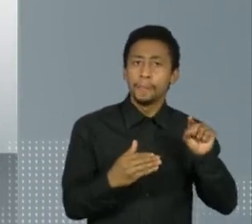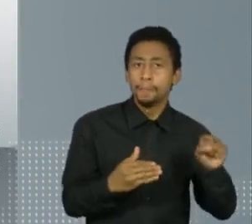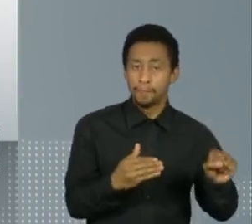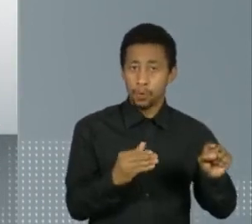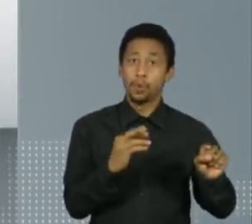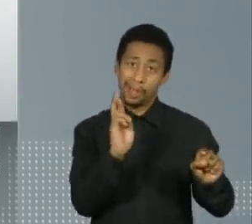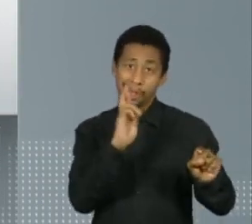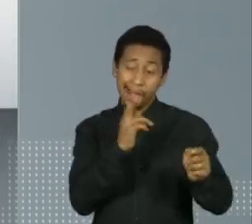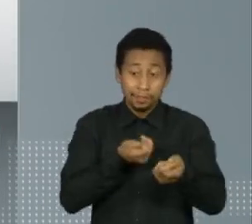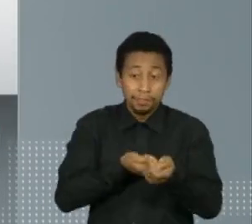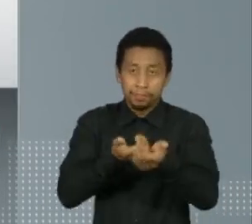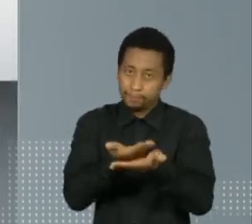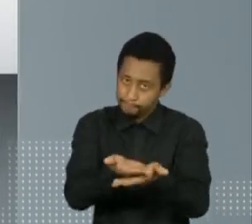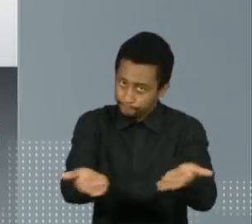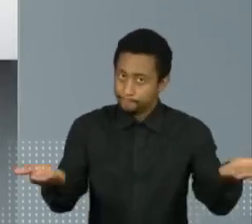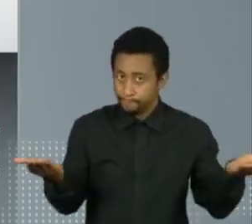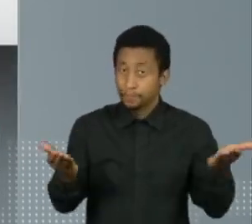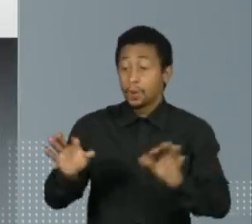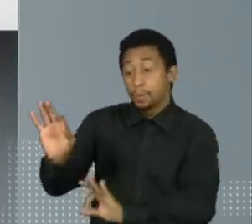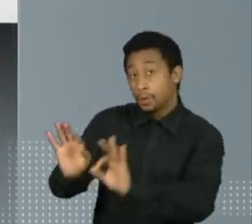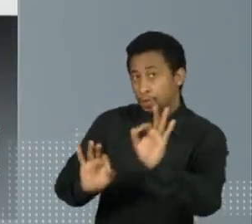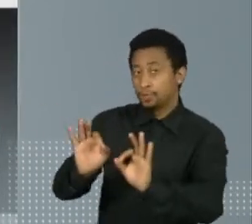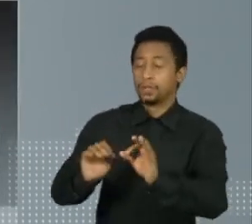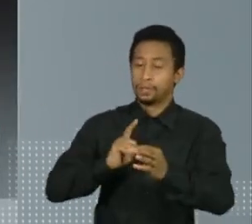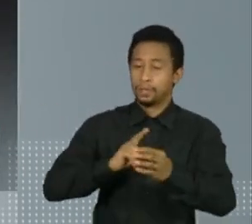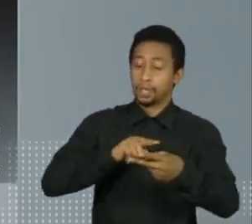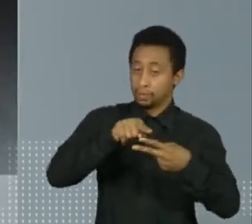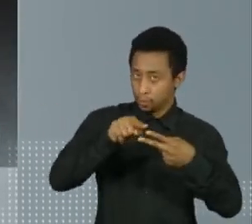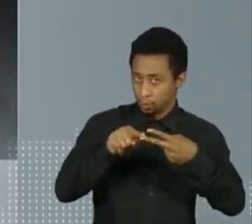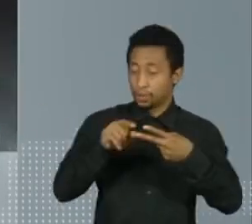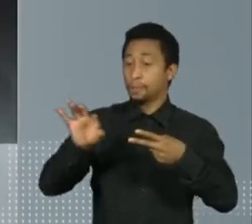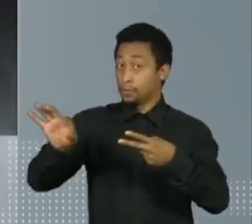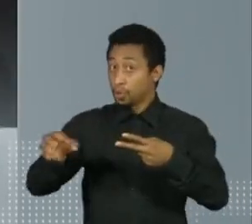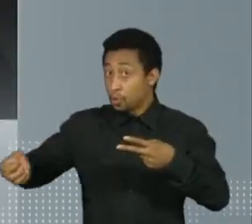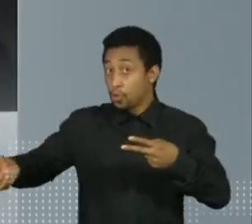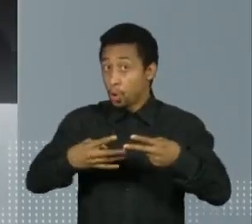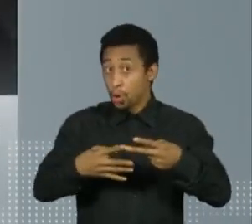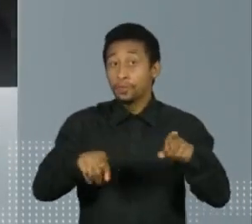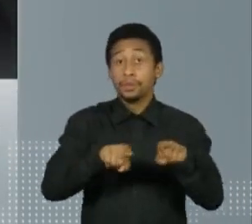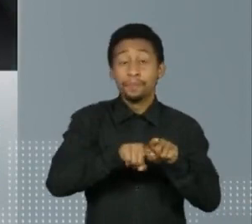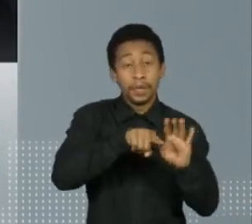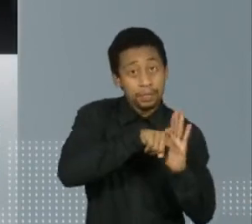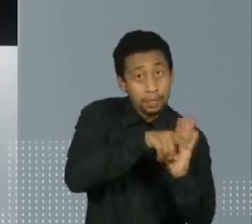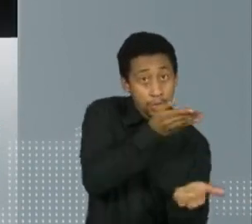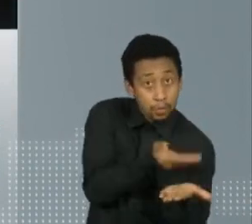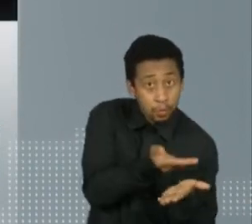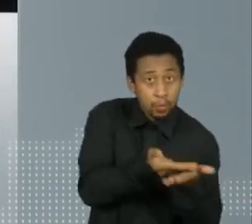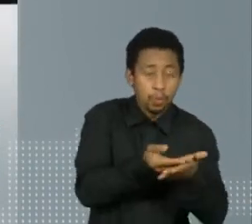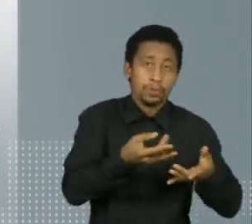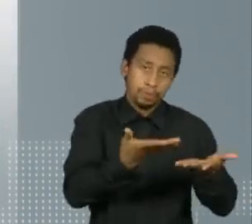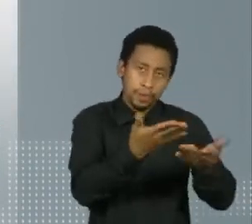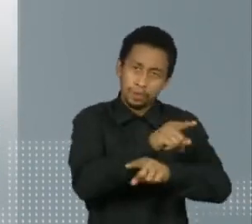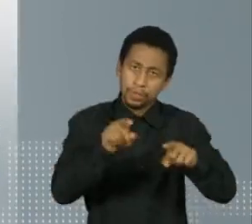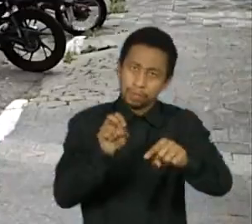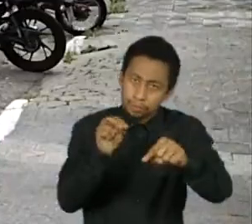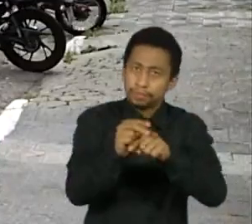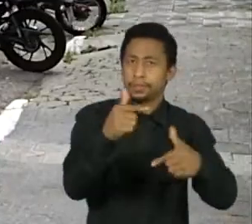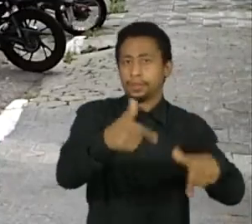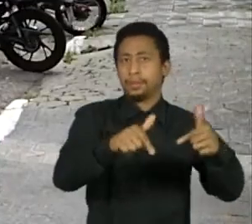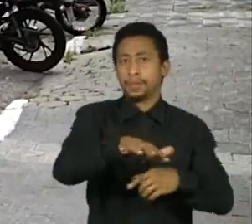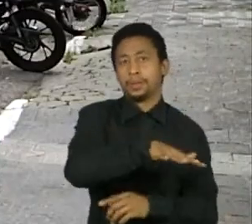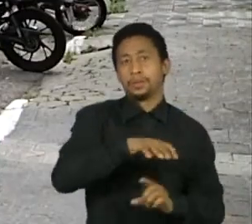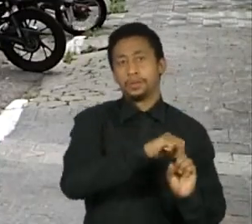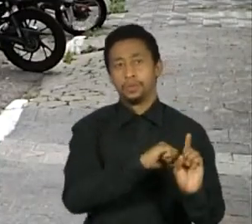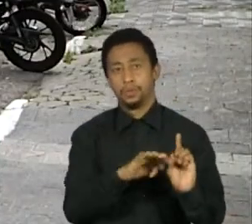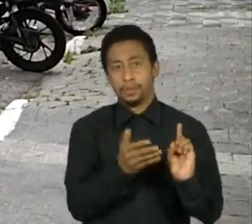dividida em duas categorias: projetos novos ou em desenvolvimento e estudos sobre reintegração de egressos na sociedade. Segundo o